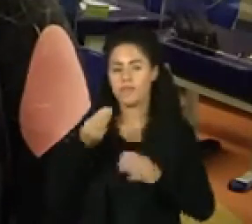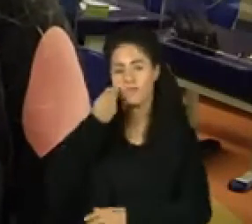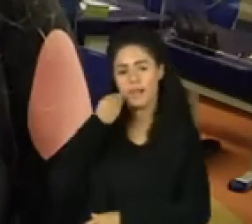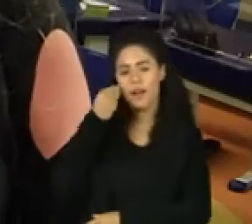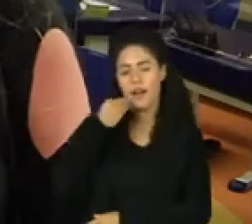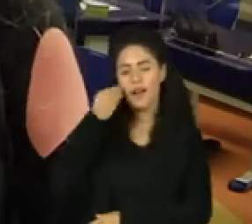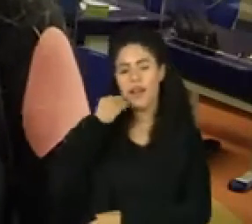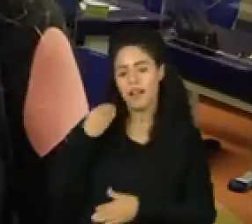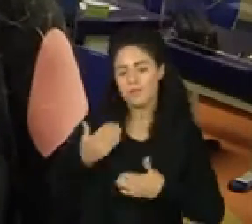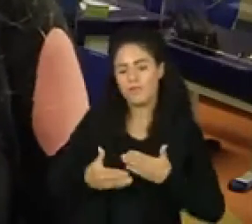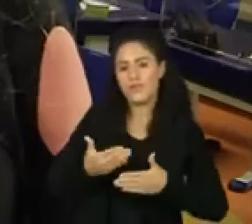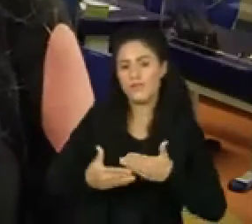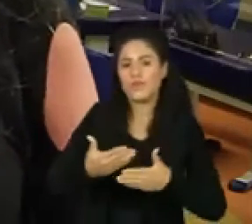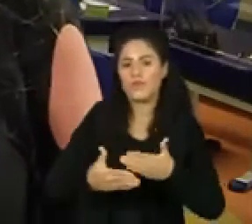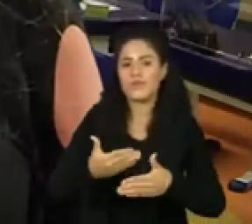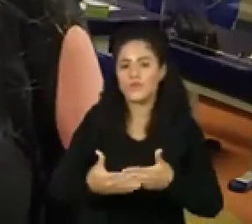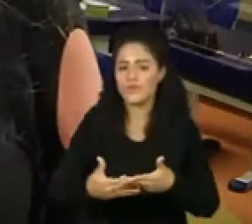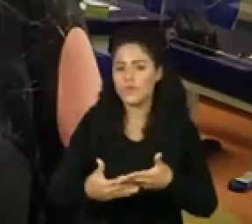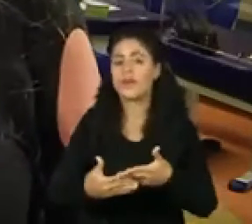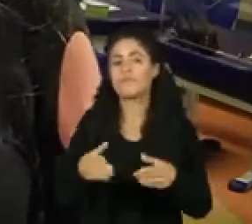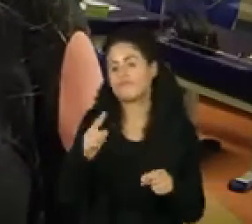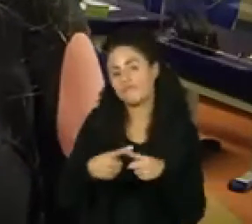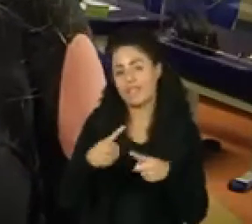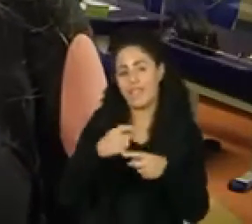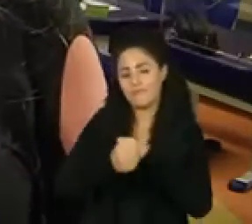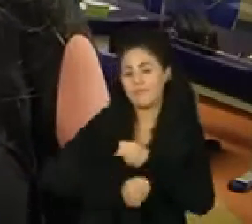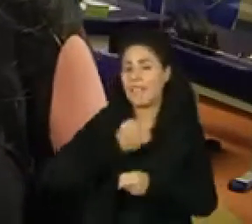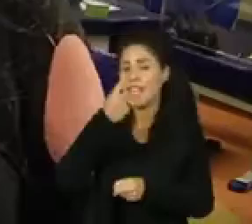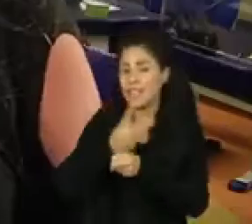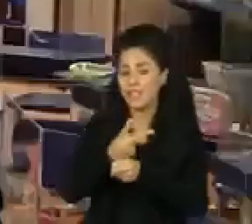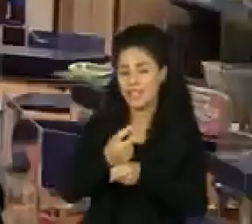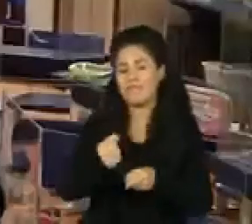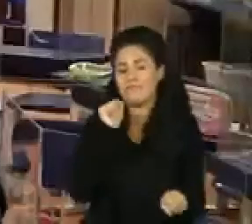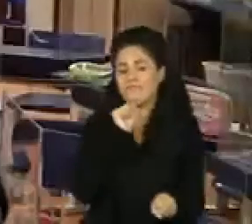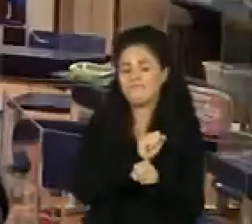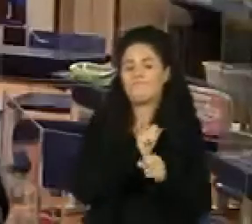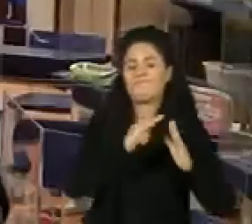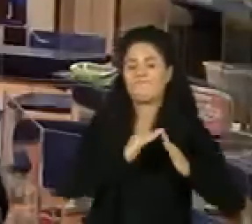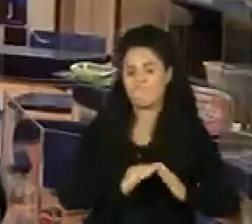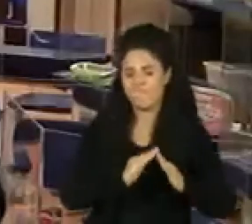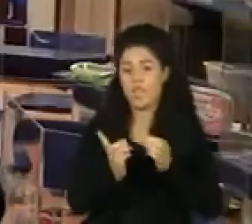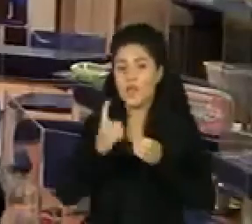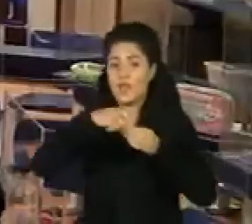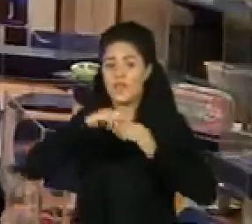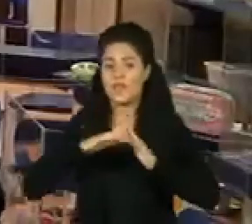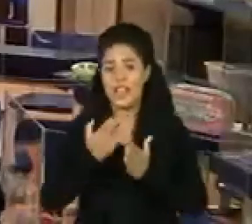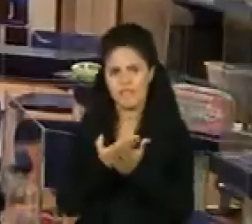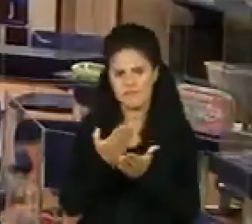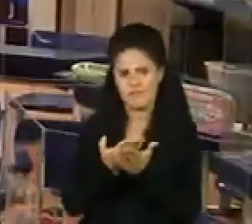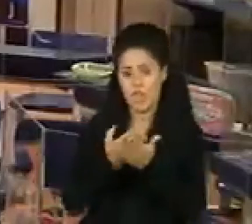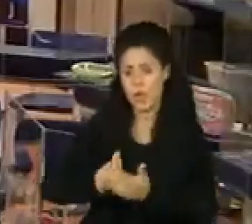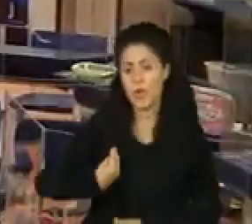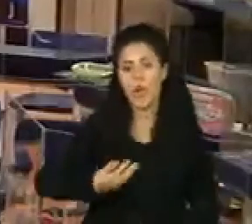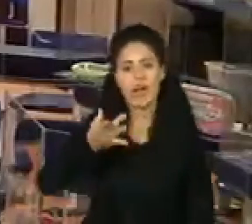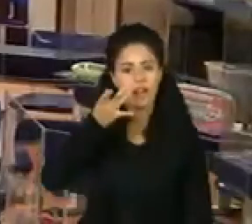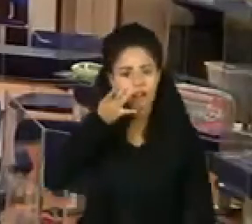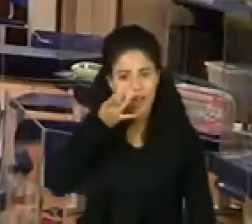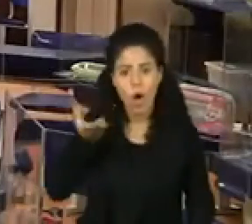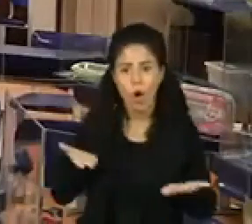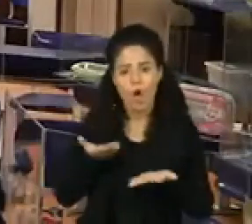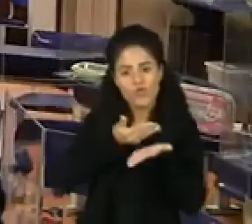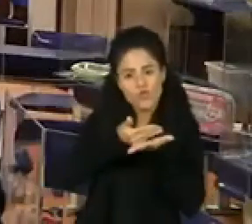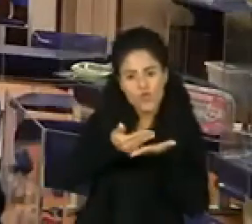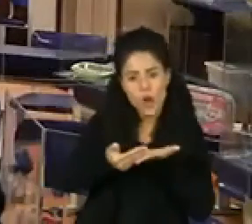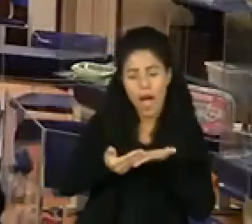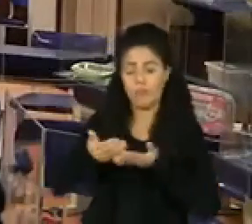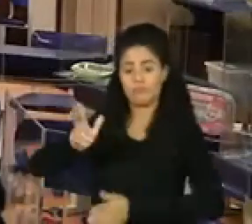experiências que foram tiradas deles nos anos anteriores. O retorno às aulas presenciais, que começa hoje com as